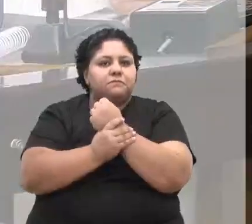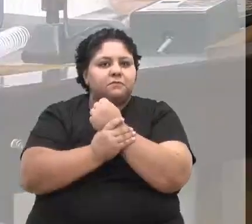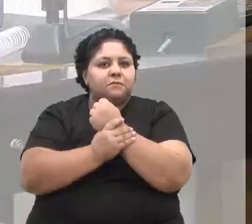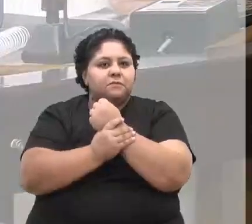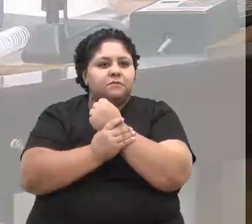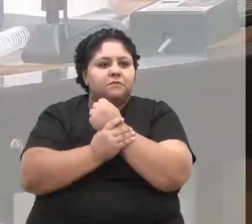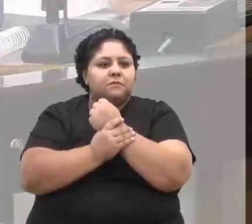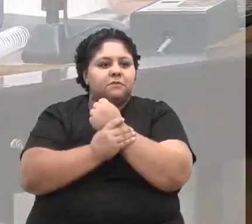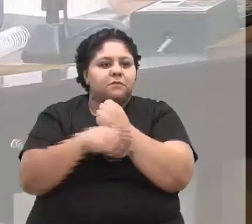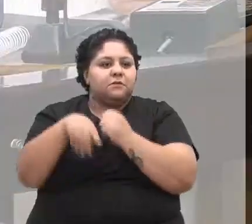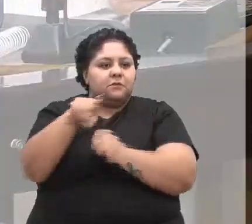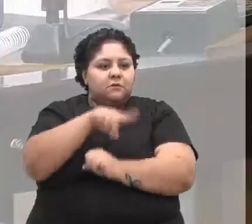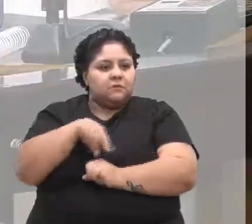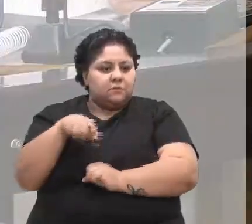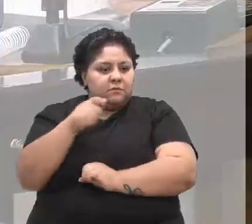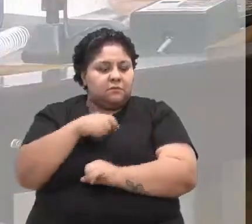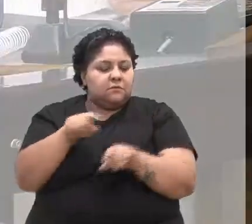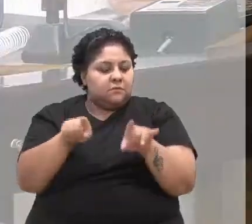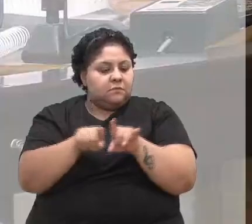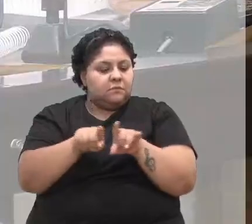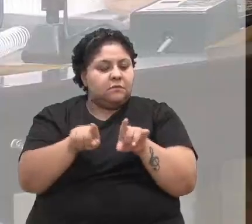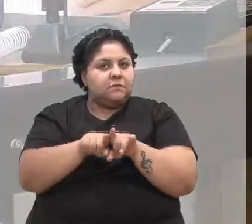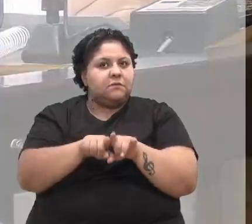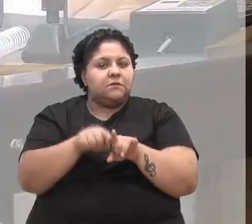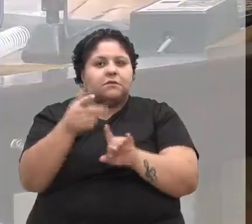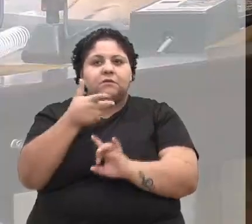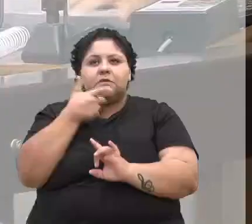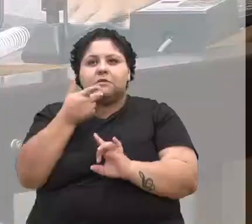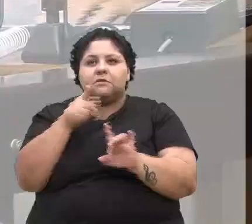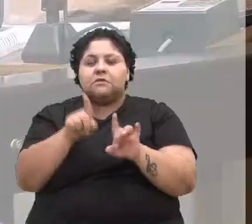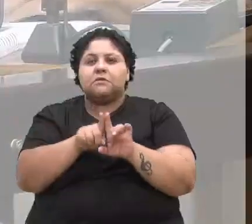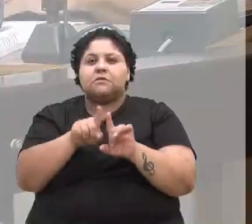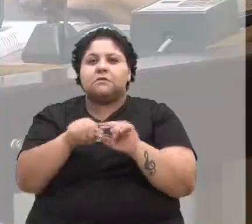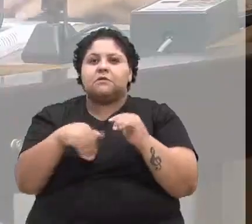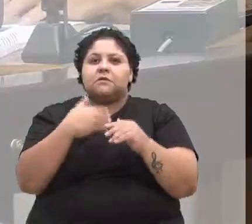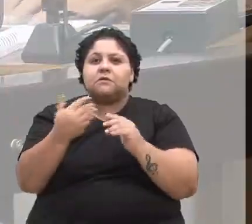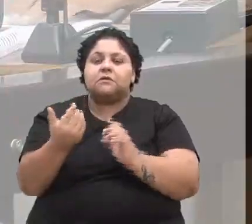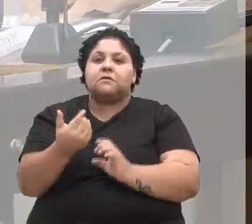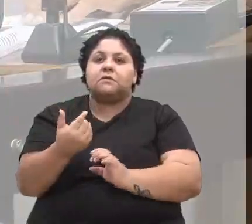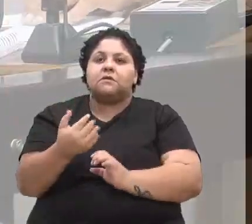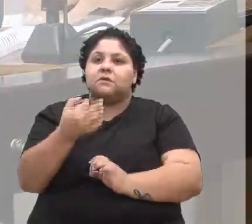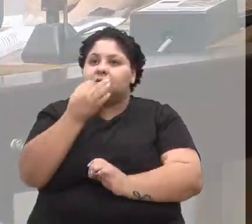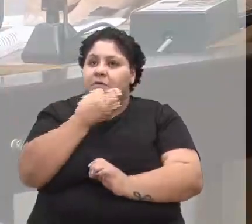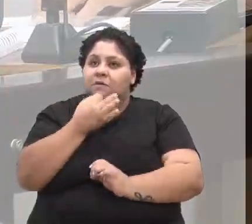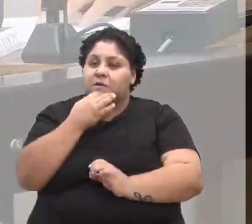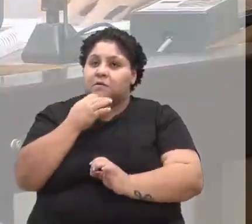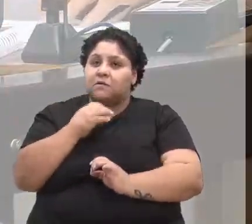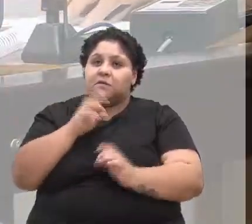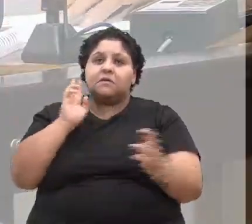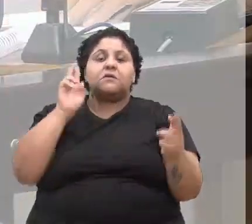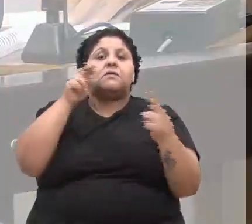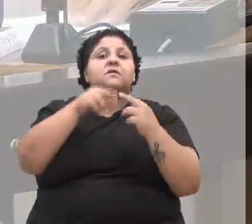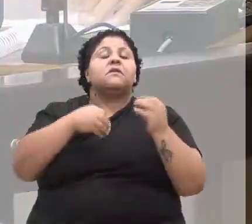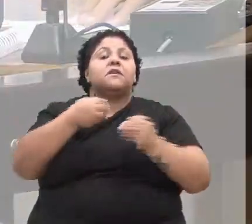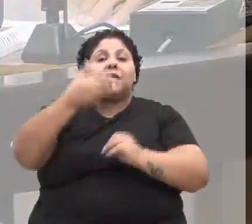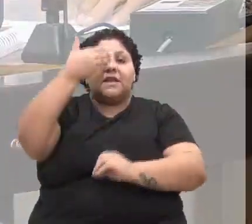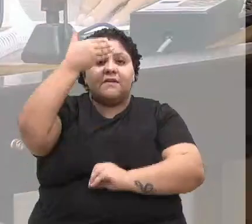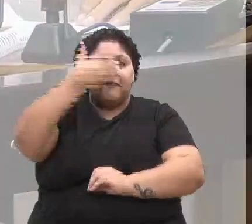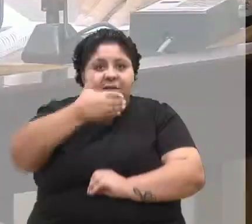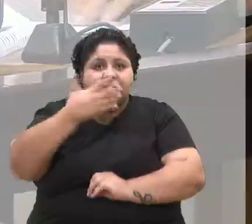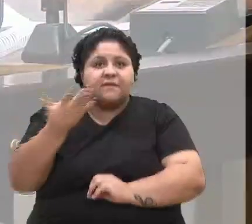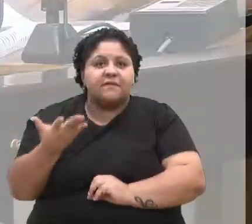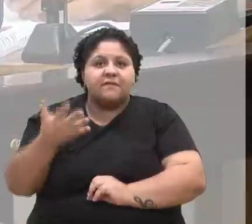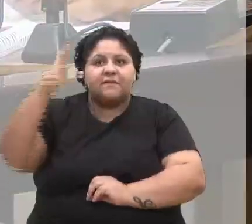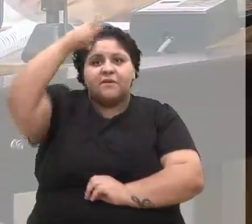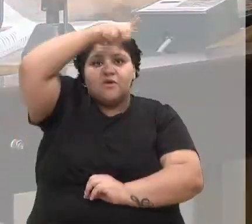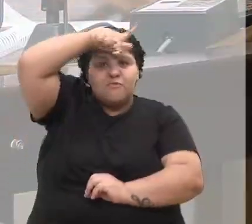devida, e nós precisamos também registrar, gente. Quando Caxias do Sul se tornou referência, quem estava à frente? O